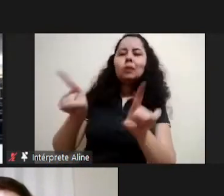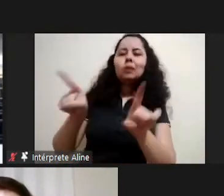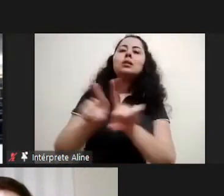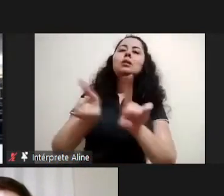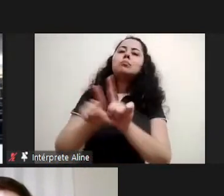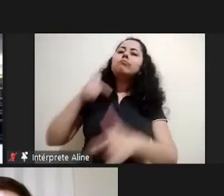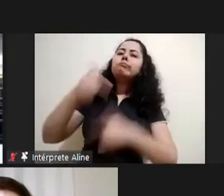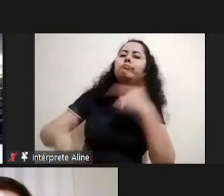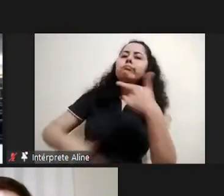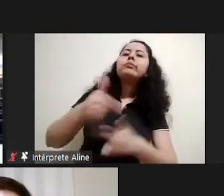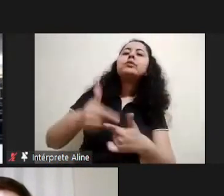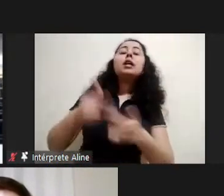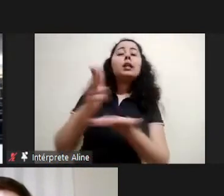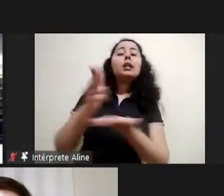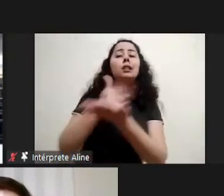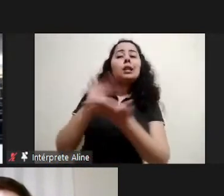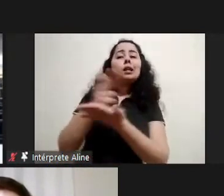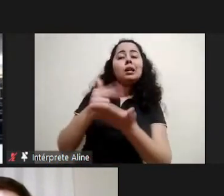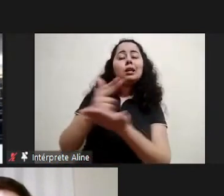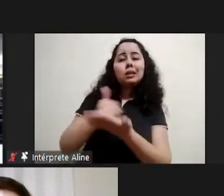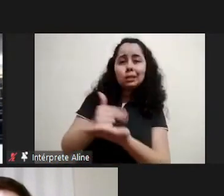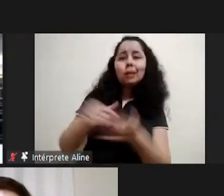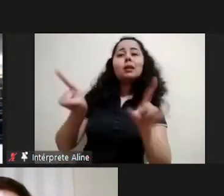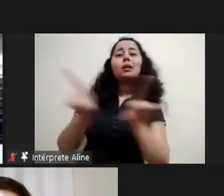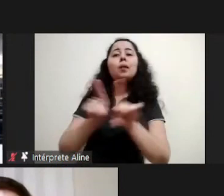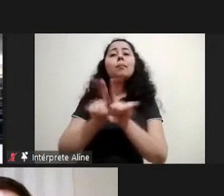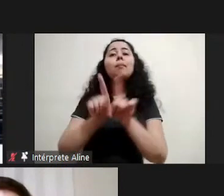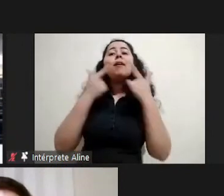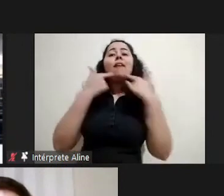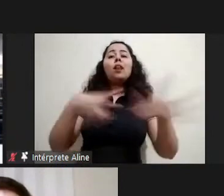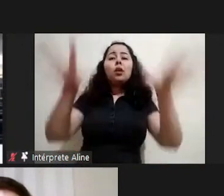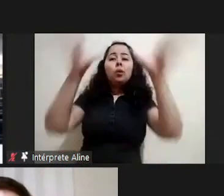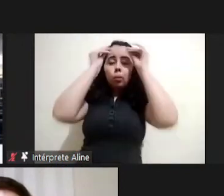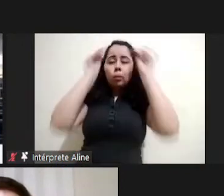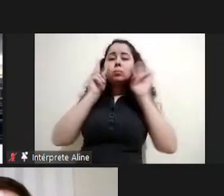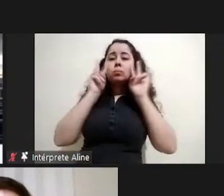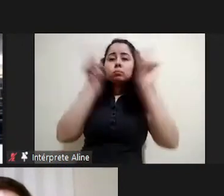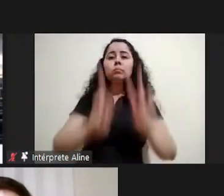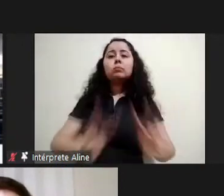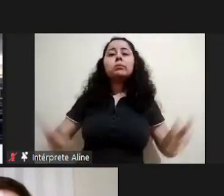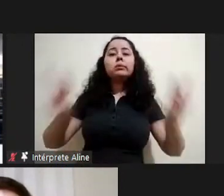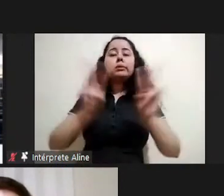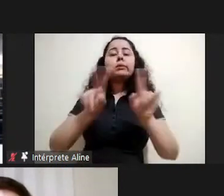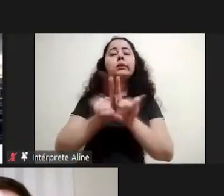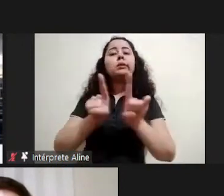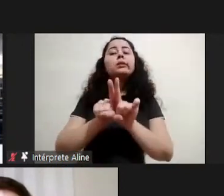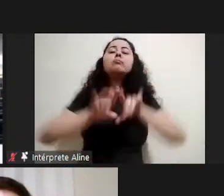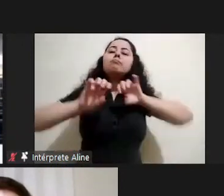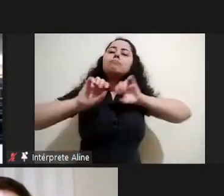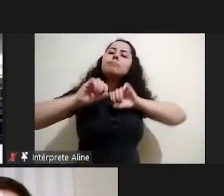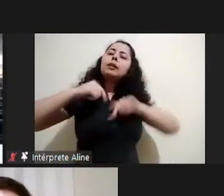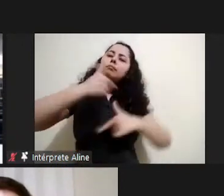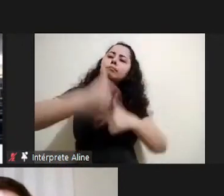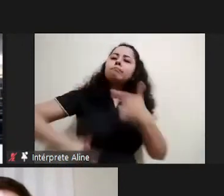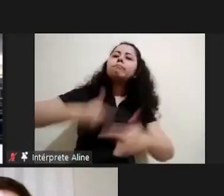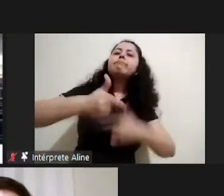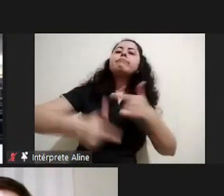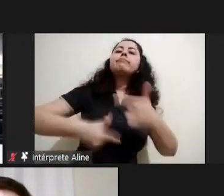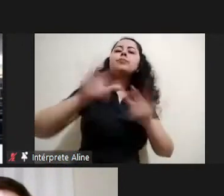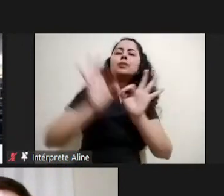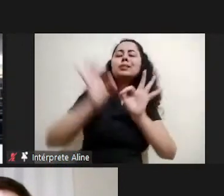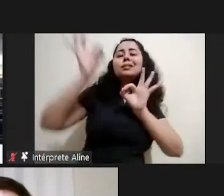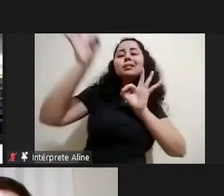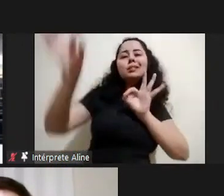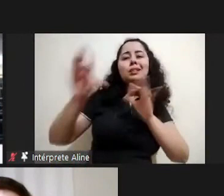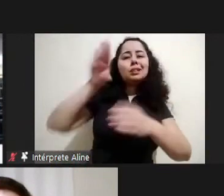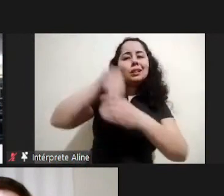visual. Atuou como docente na pós-graduação Lato Sensu em gestão da educação à distância em design